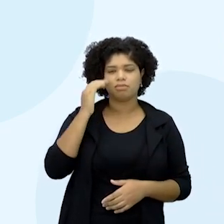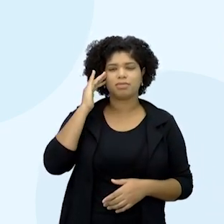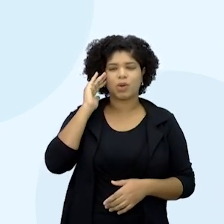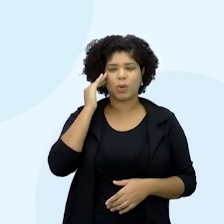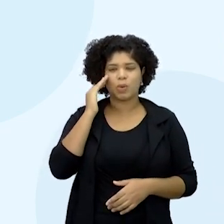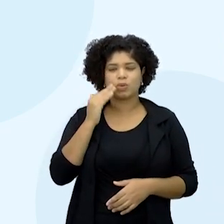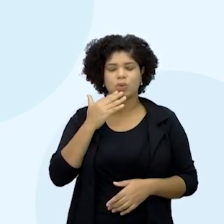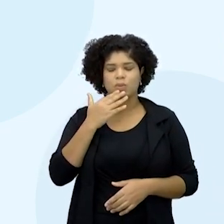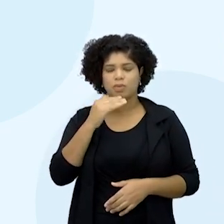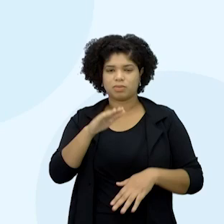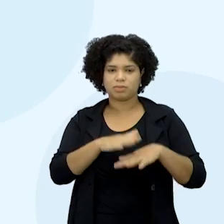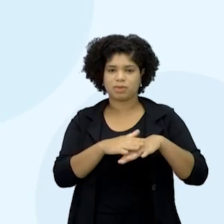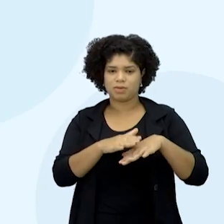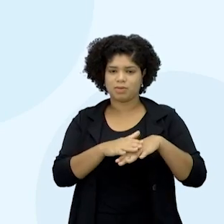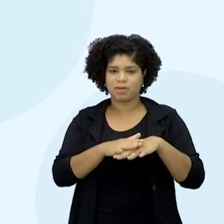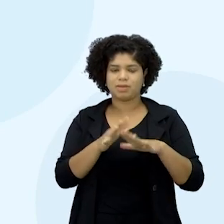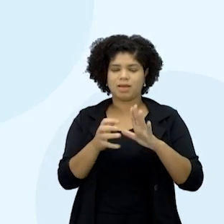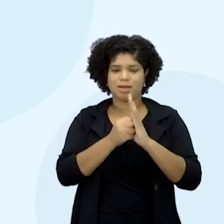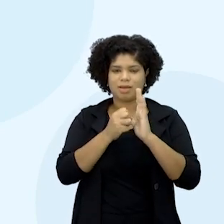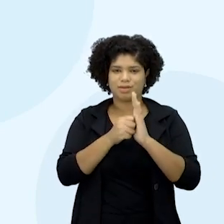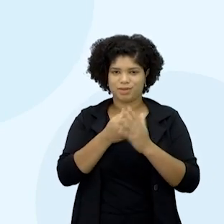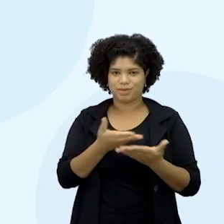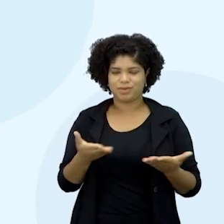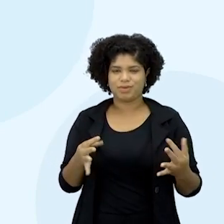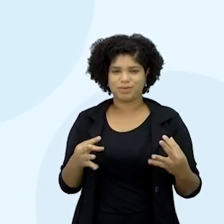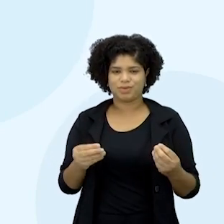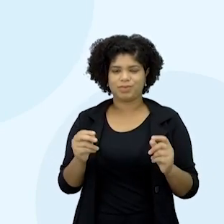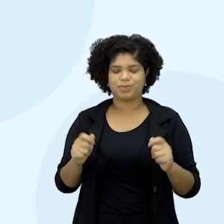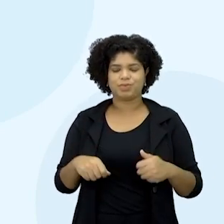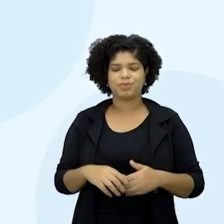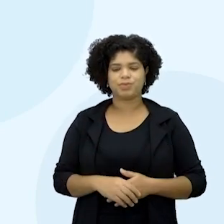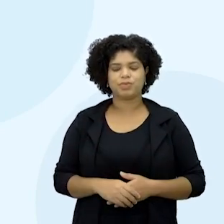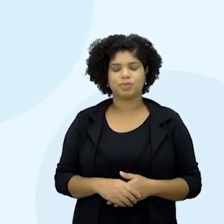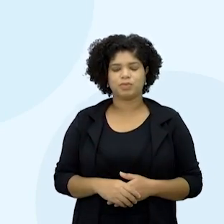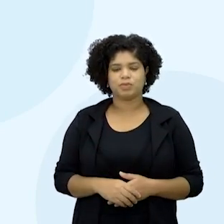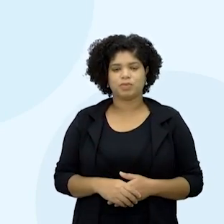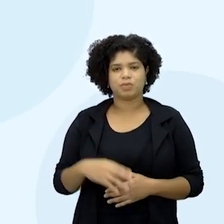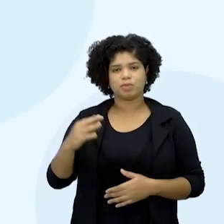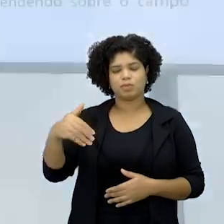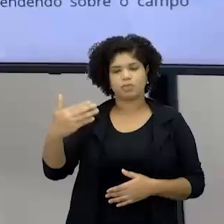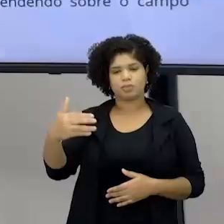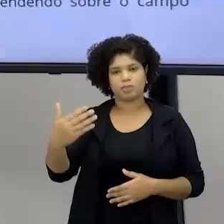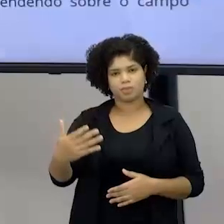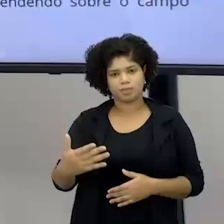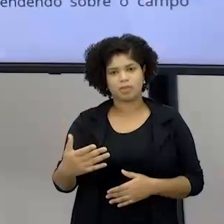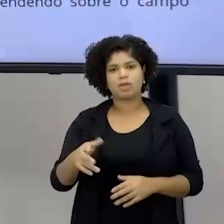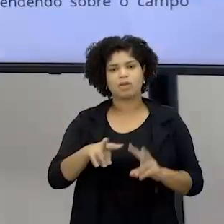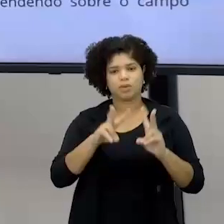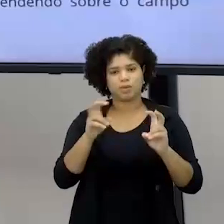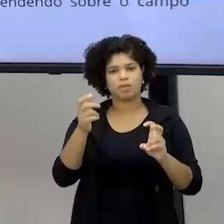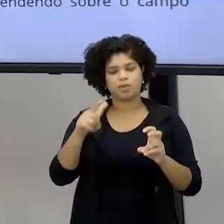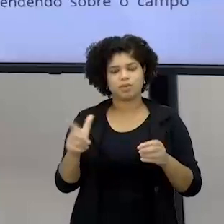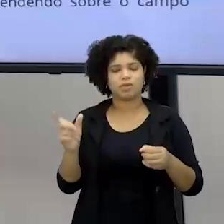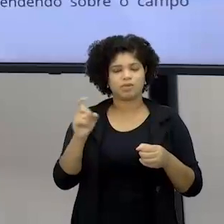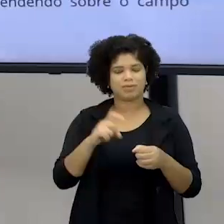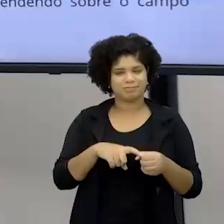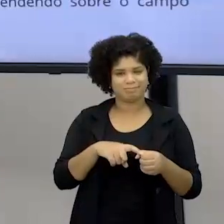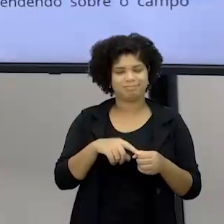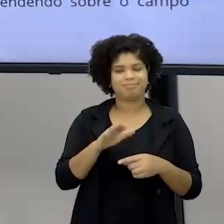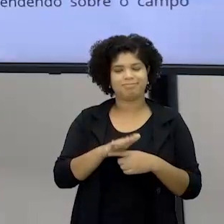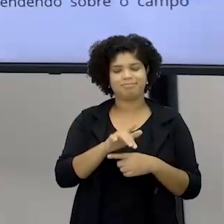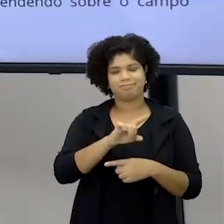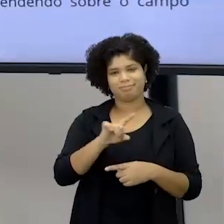aí, elaborando, fazendo os registros de vocês, tá certo? Mais para frente eu vou voltar nessa questão norteadora